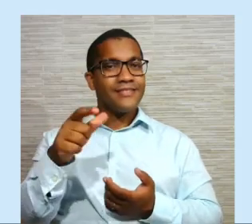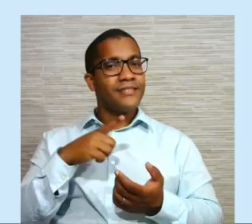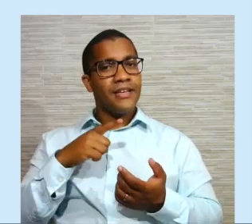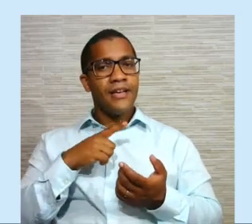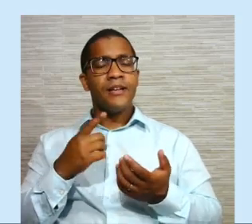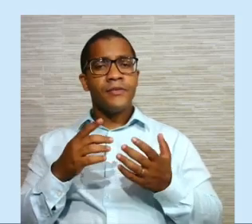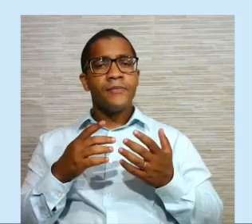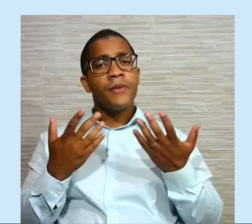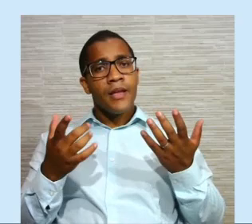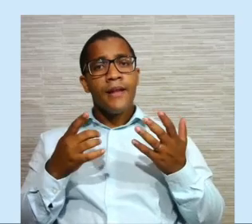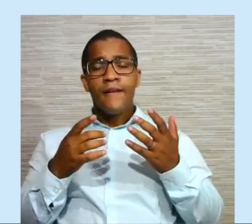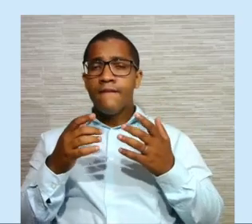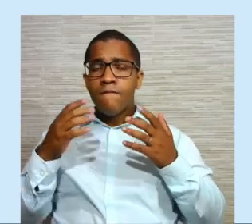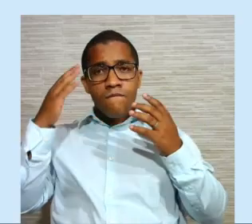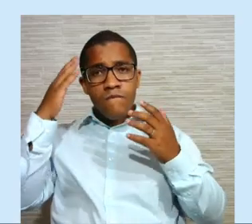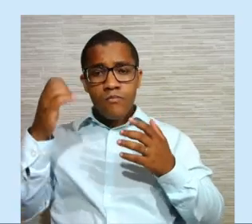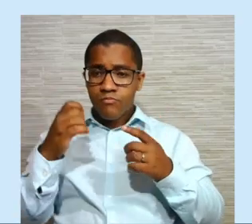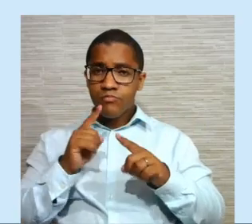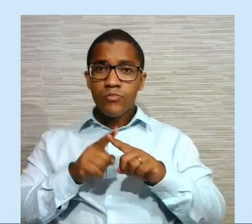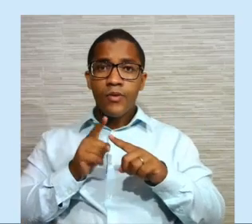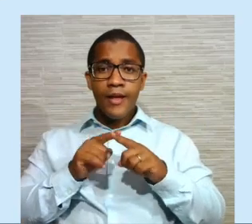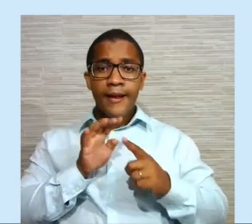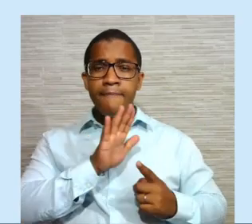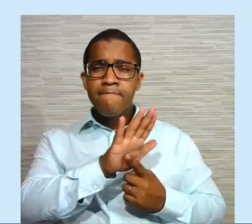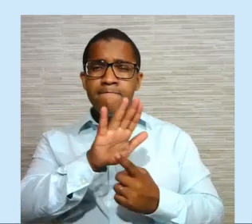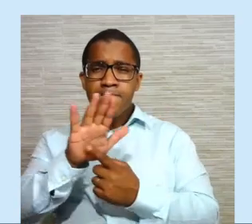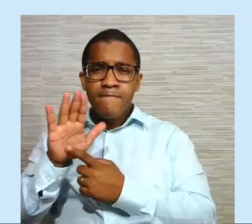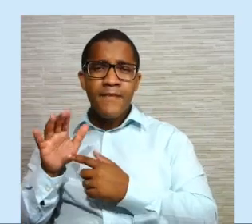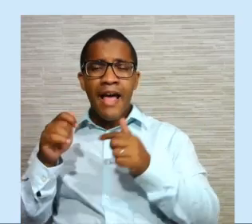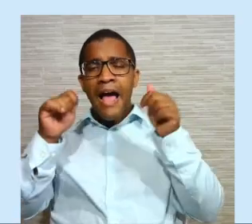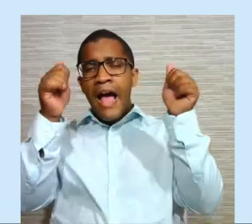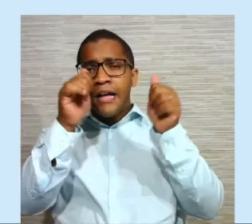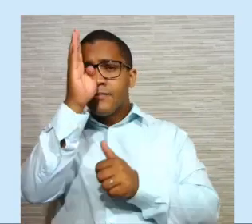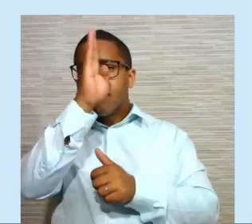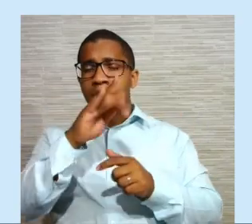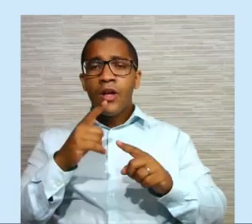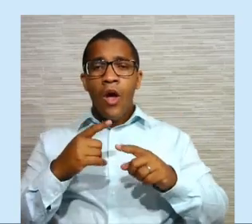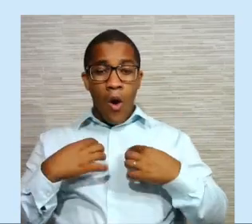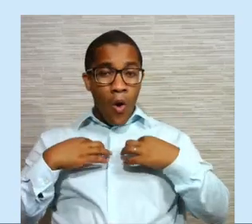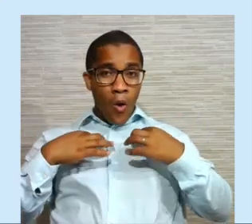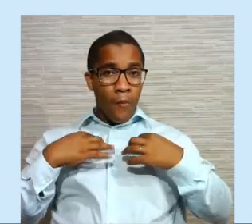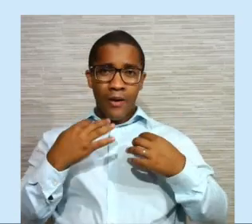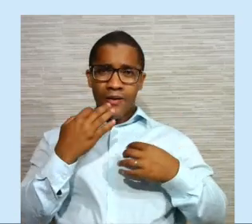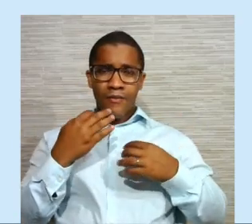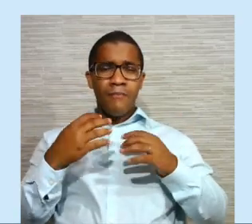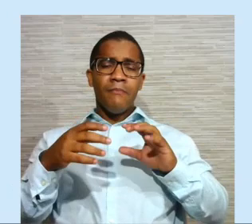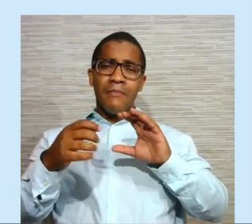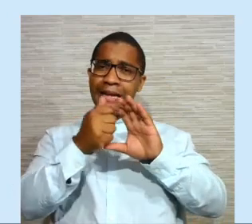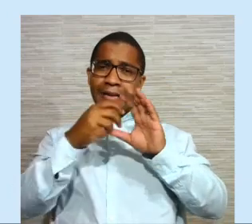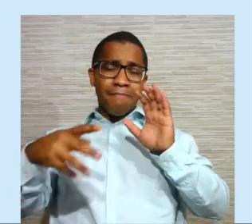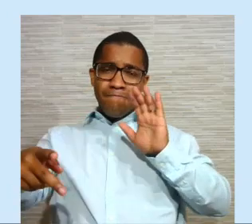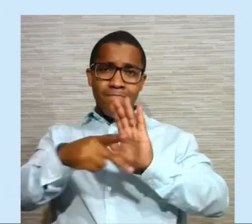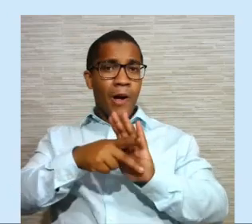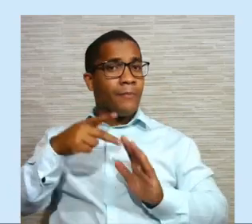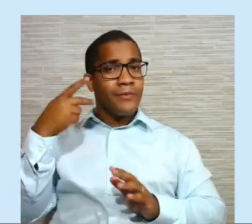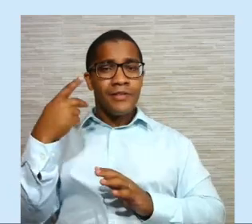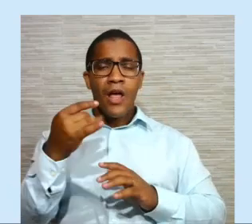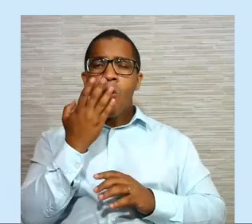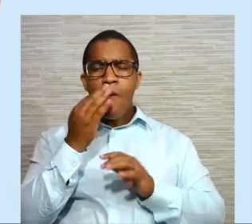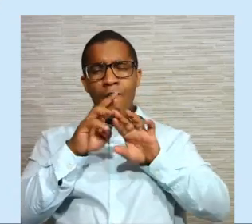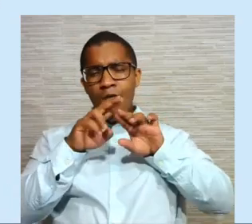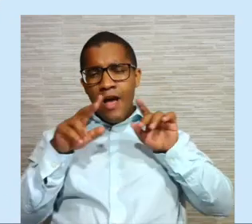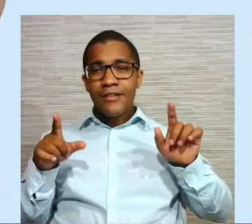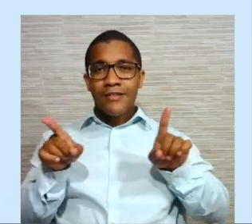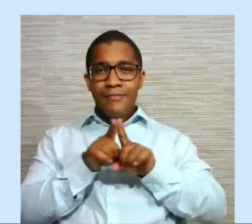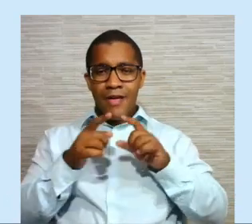arte brasileira, os programas, né, que ele se apresentava com umas roupas bem características, né, coloridas, né,